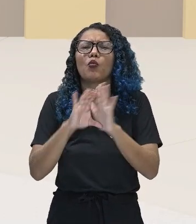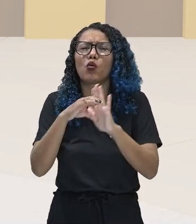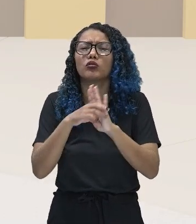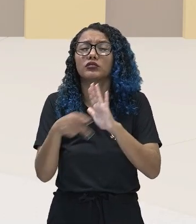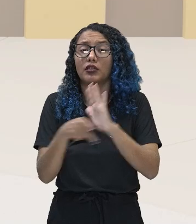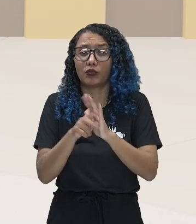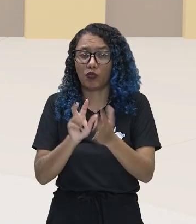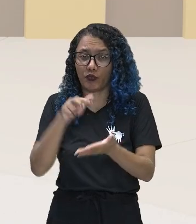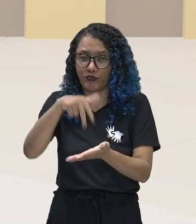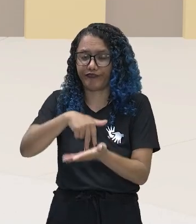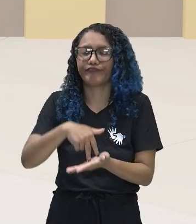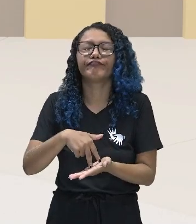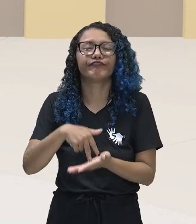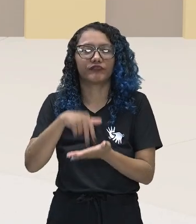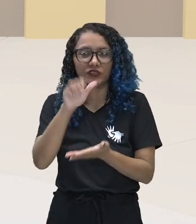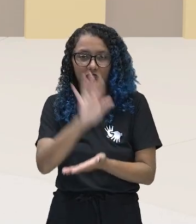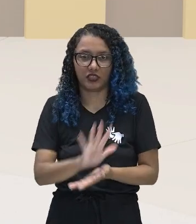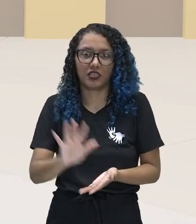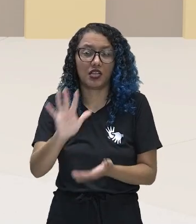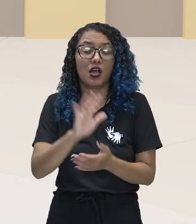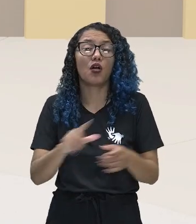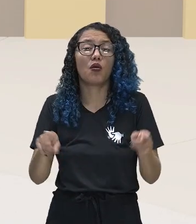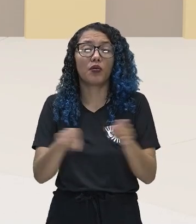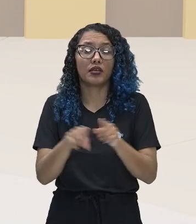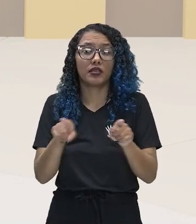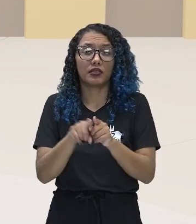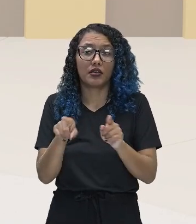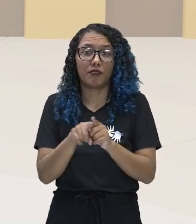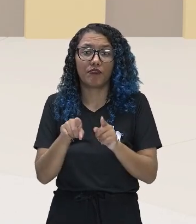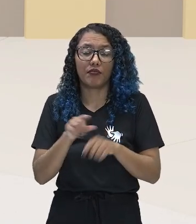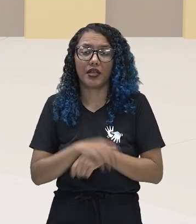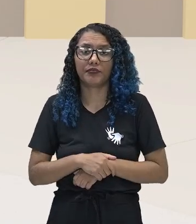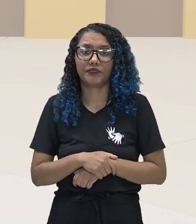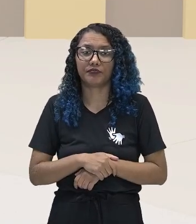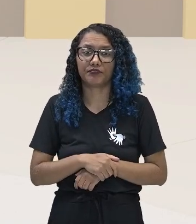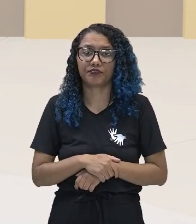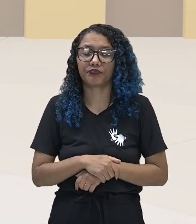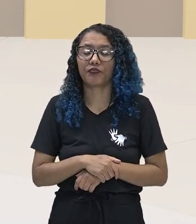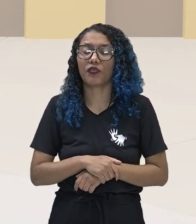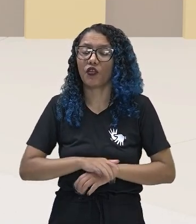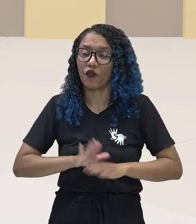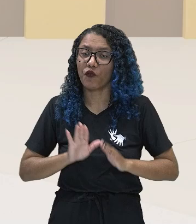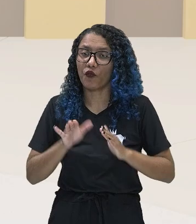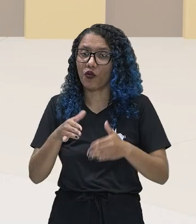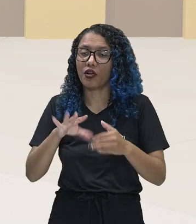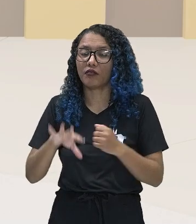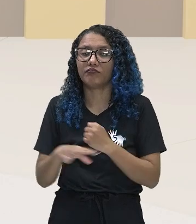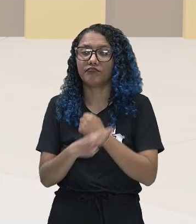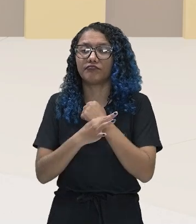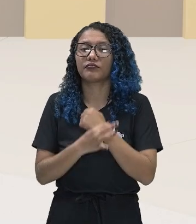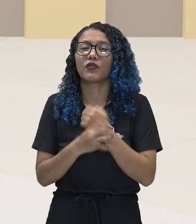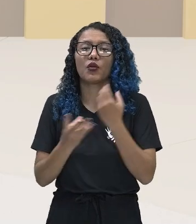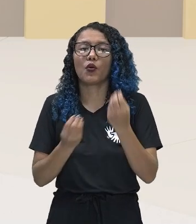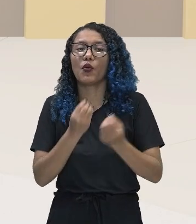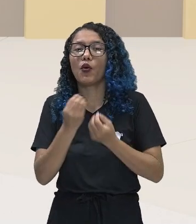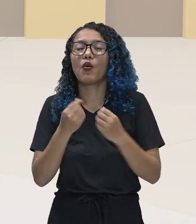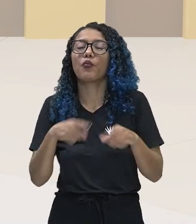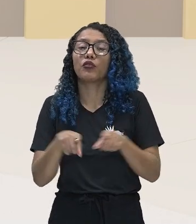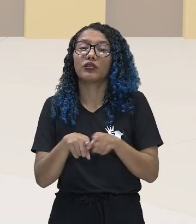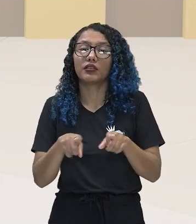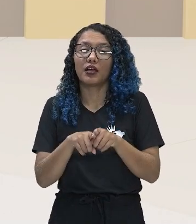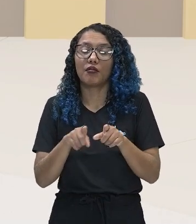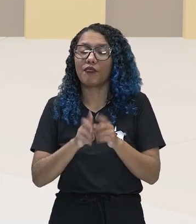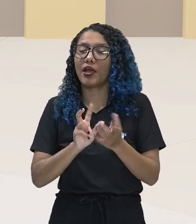de uma maneira geral, mas também reforçar a ideia de como a gente pode ser protagonista também